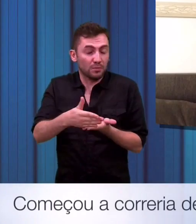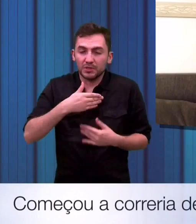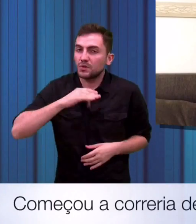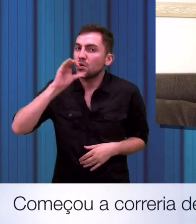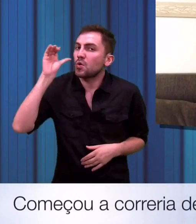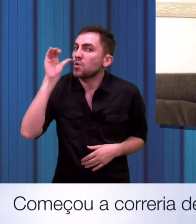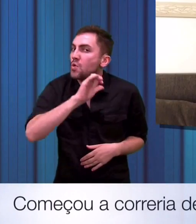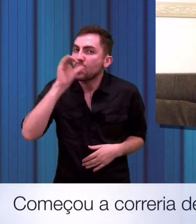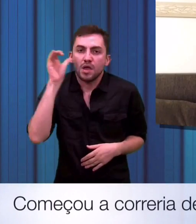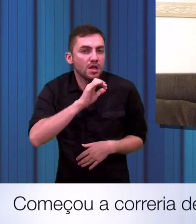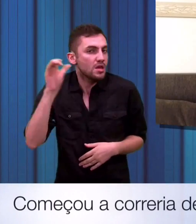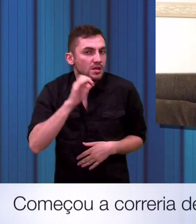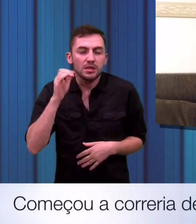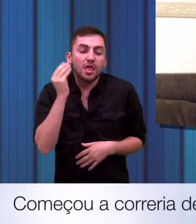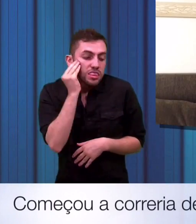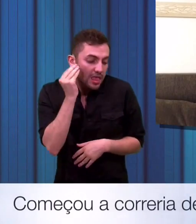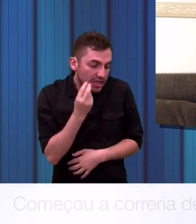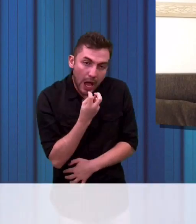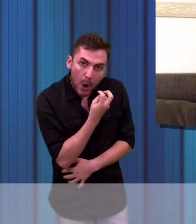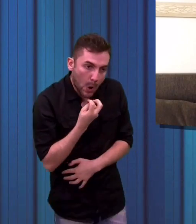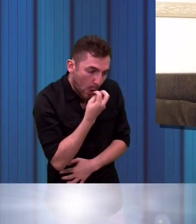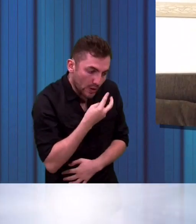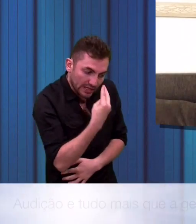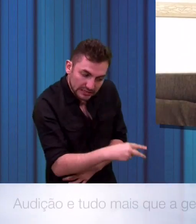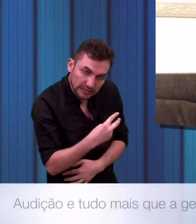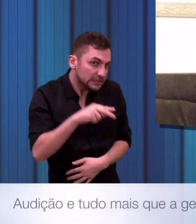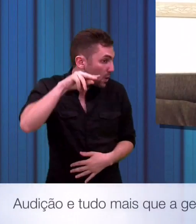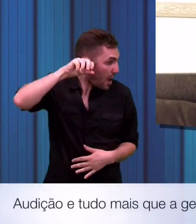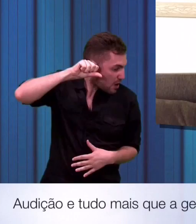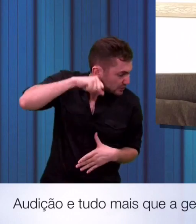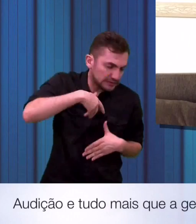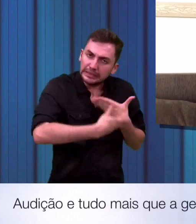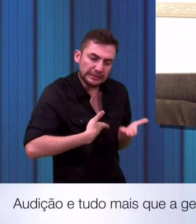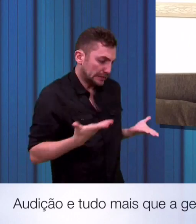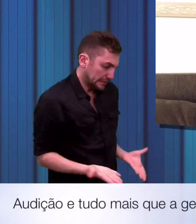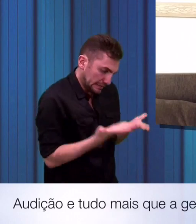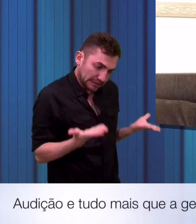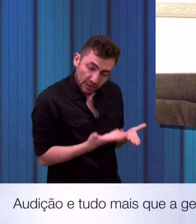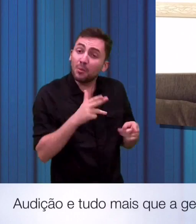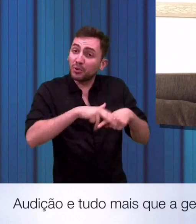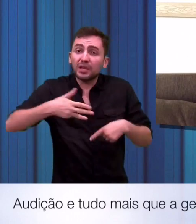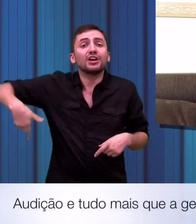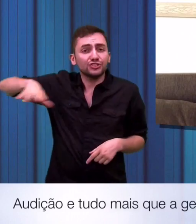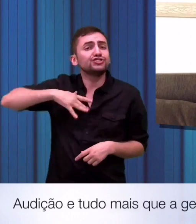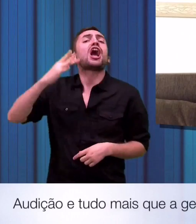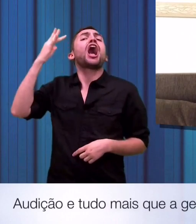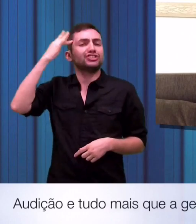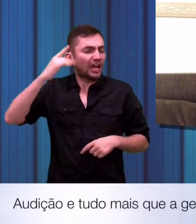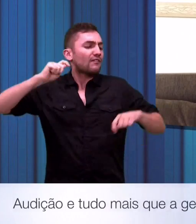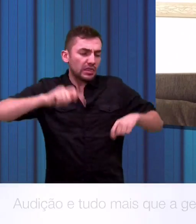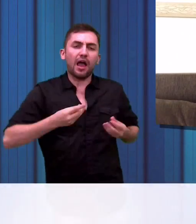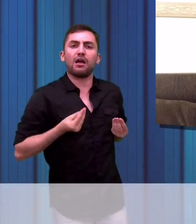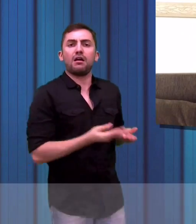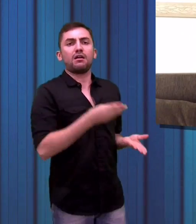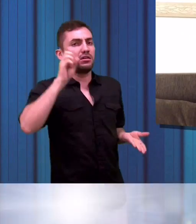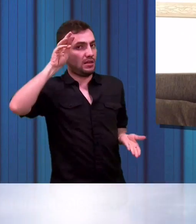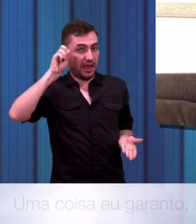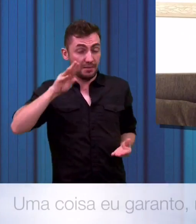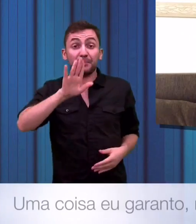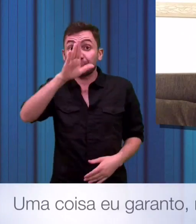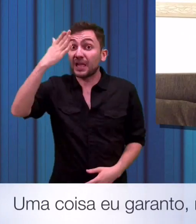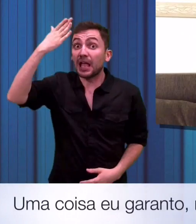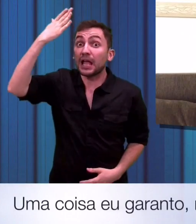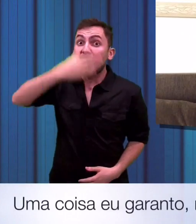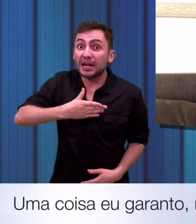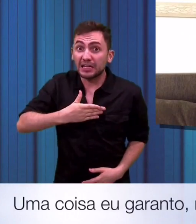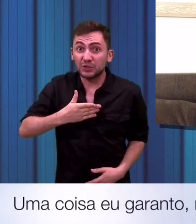Começou a correria desenfreada pela oralização, audição e tudo mais que a gente achava que o Guilherme tinha que ter. Uma